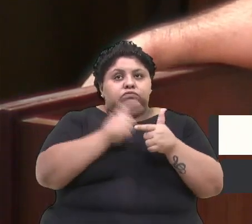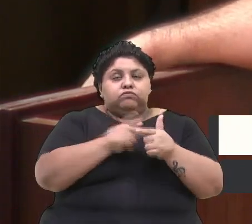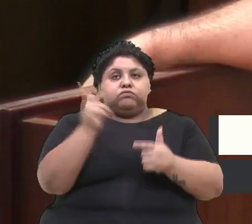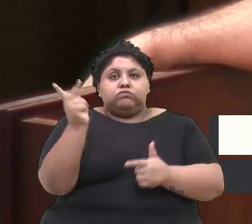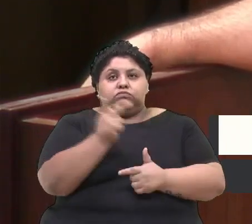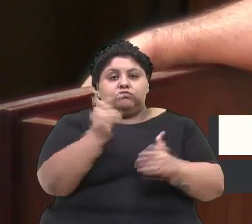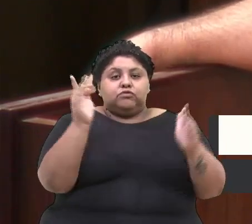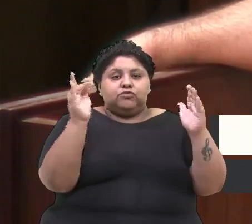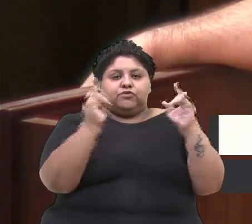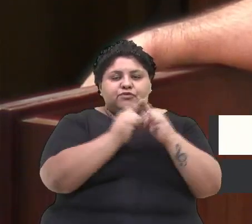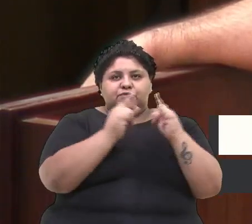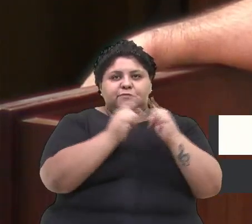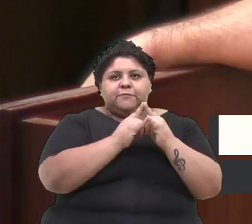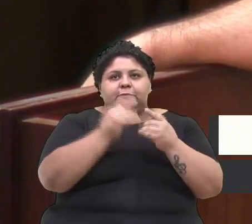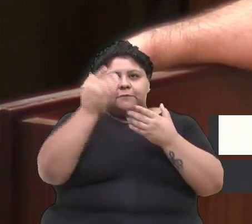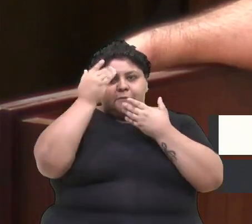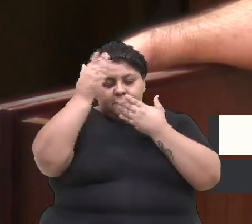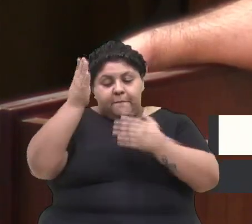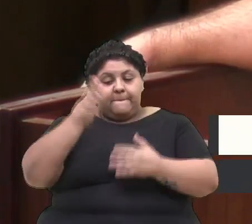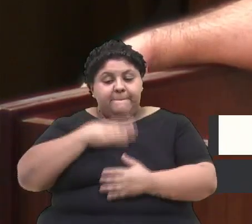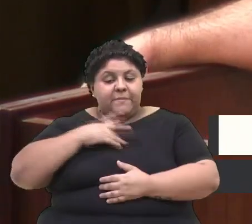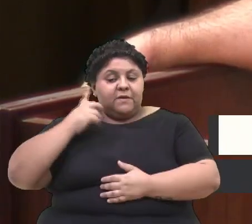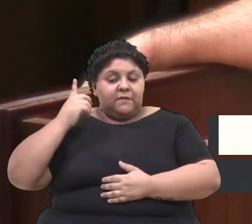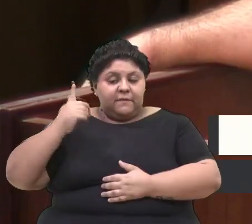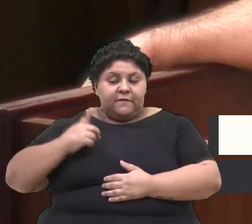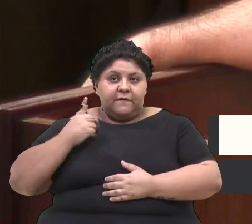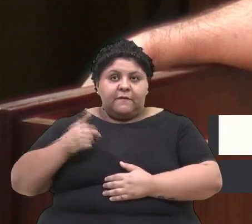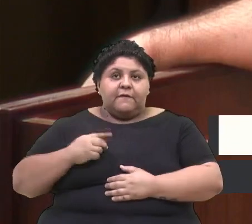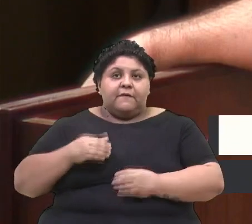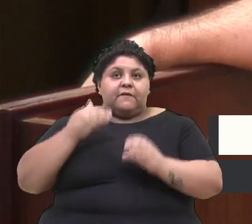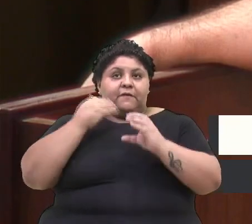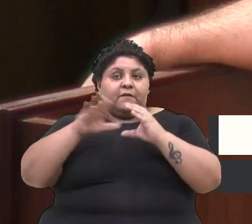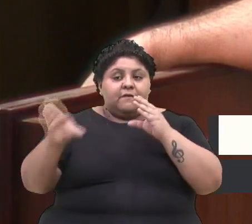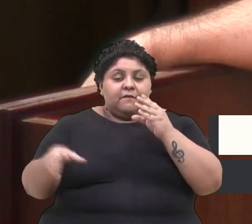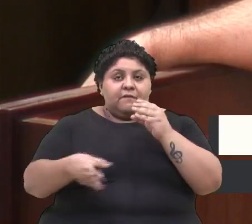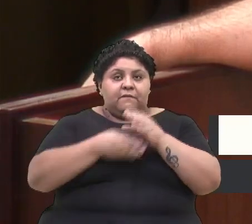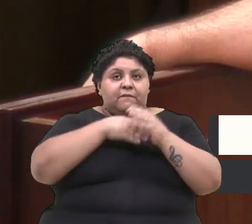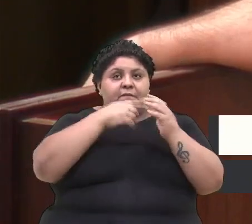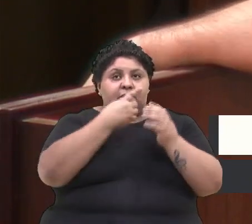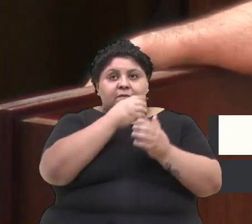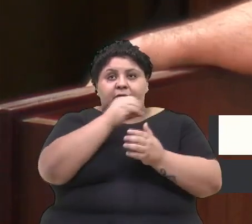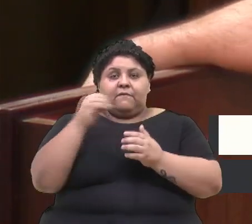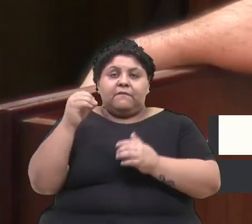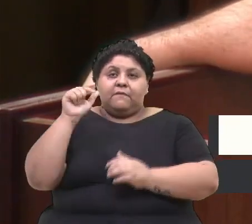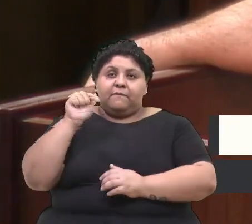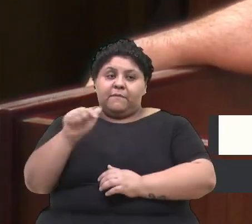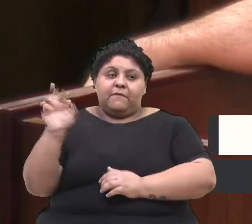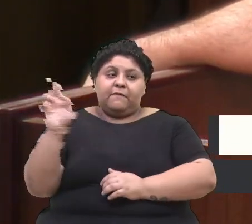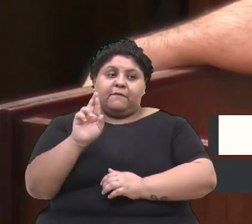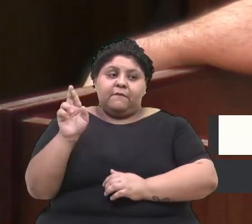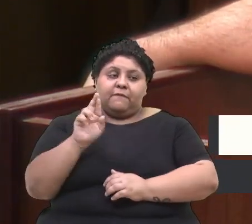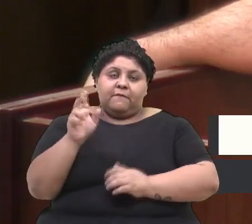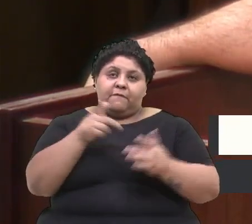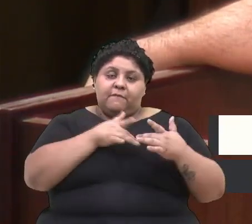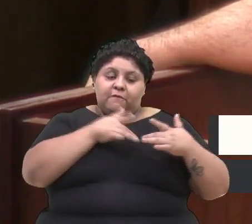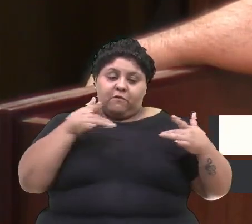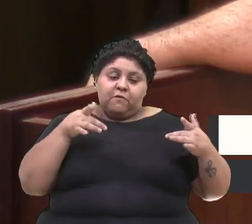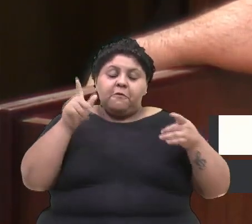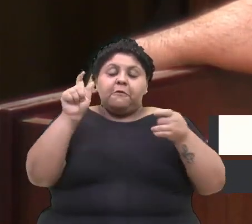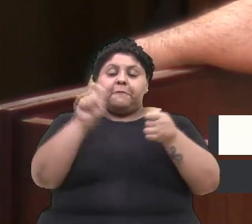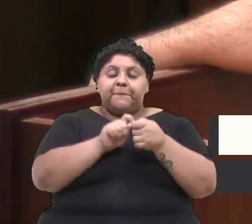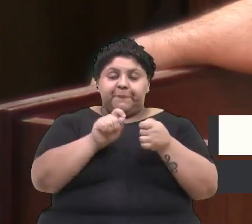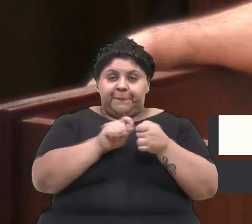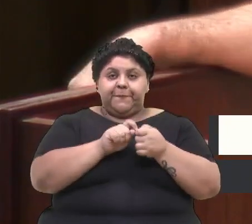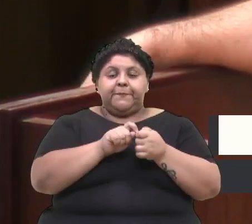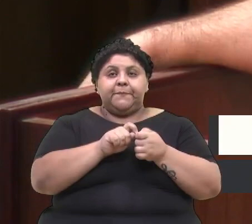eu quero agradecer ao meu deputado Afonso Mota, que destinou uma emenda, R$100 mil, e os voluntários, né, farão essa...